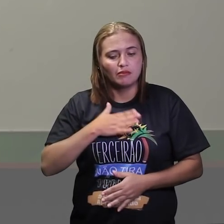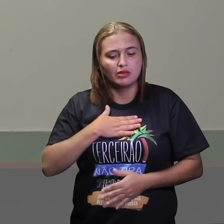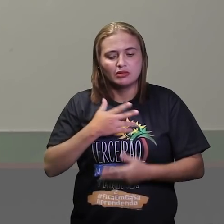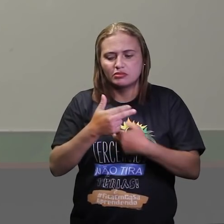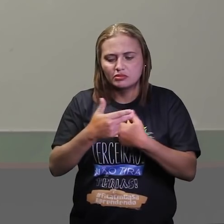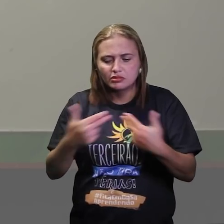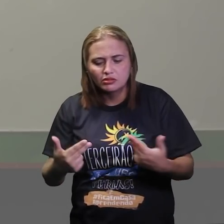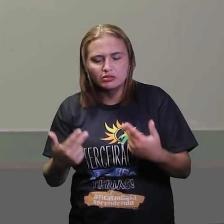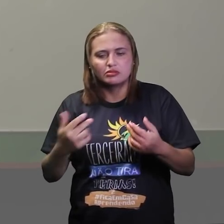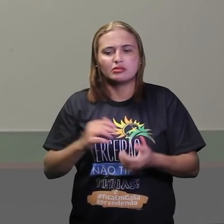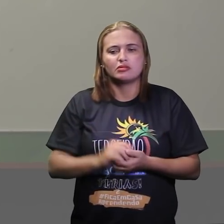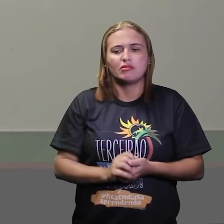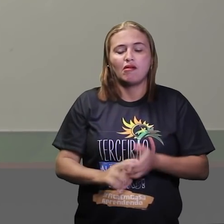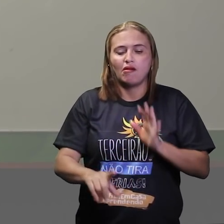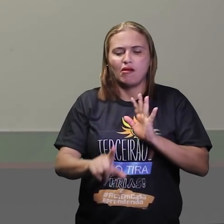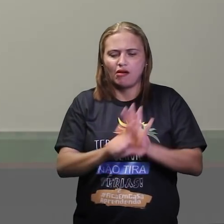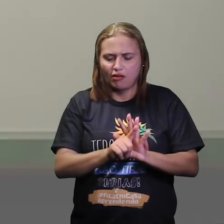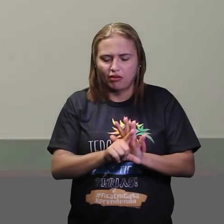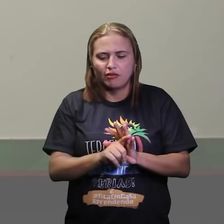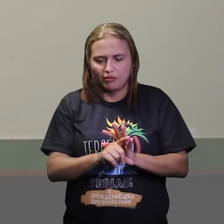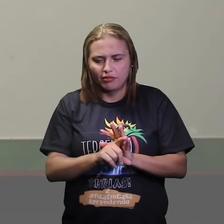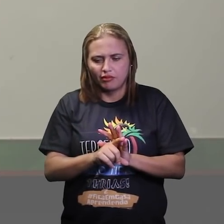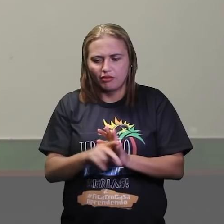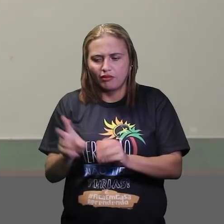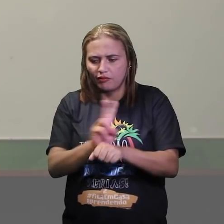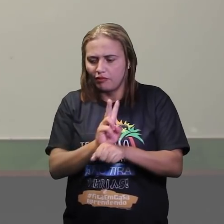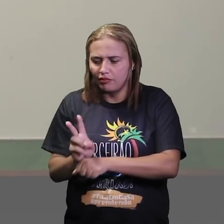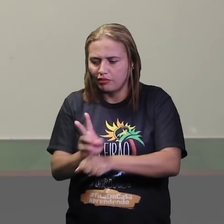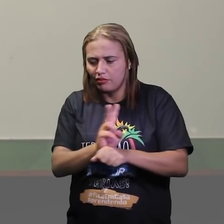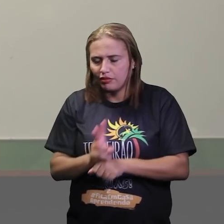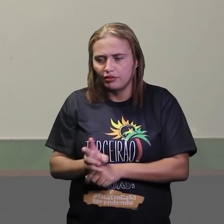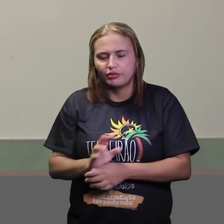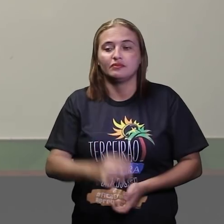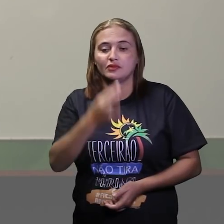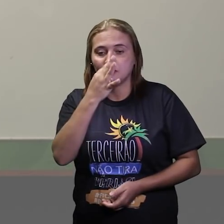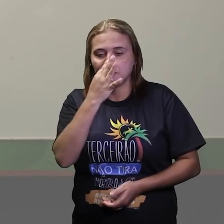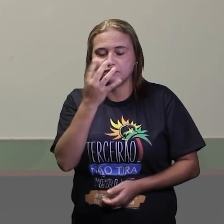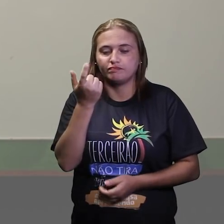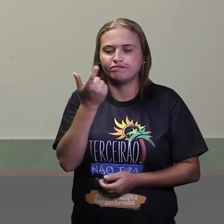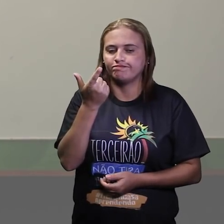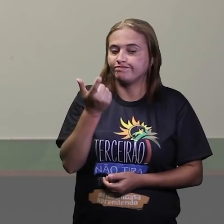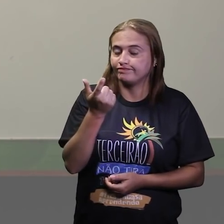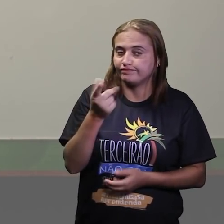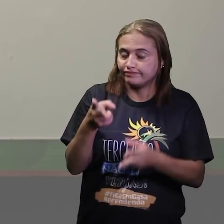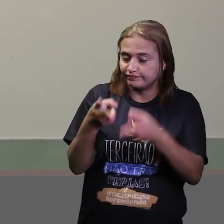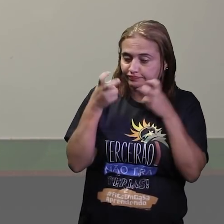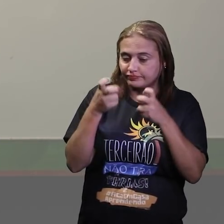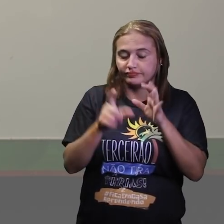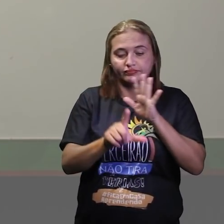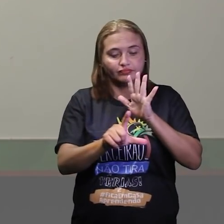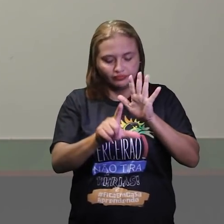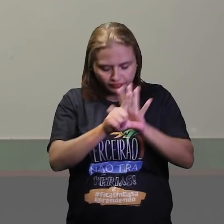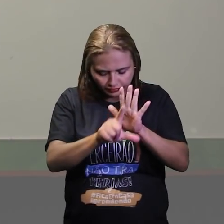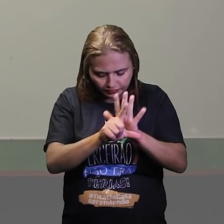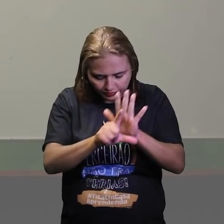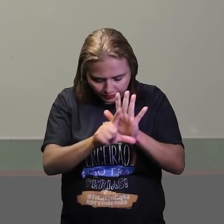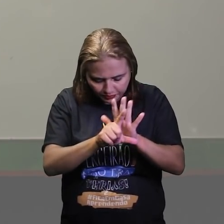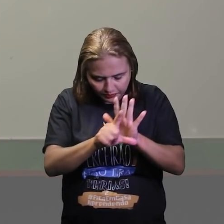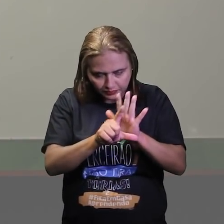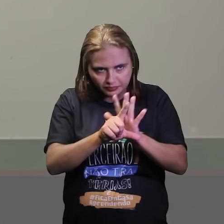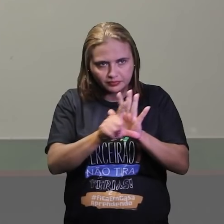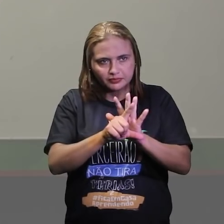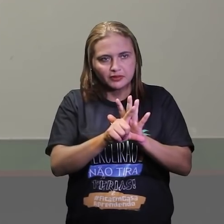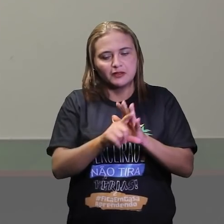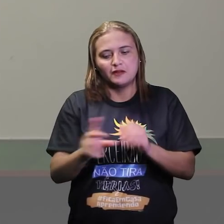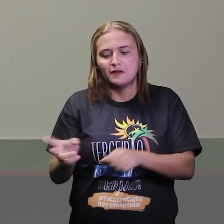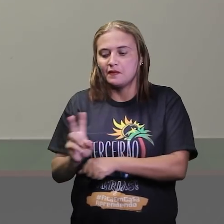essa aqui. A lei protege a propriedade. Então, observa bem. A lei vai proteger a propriedade.